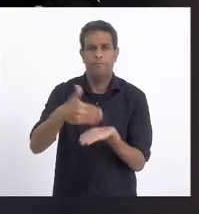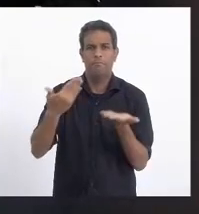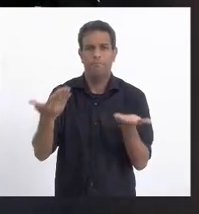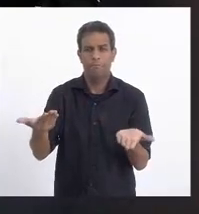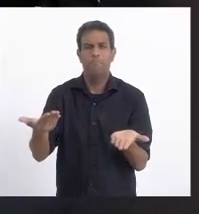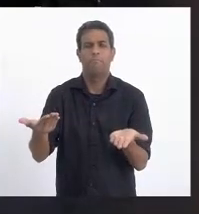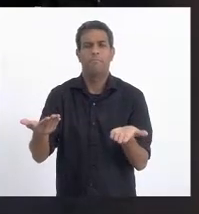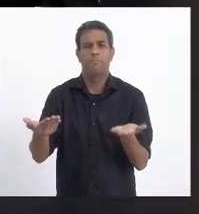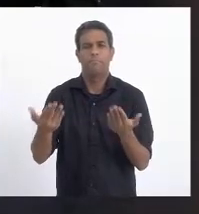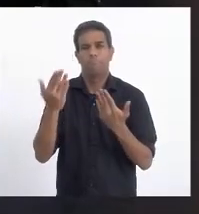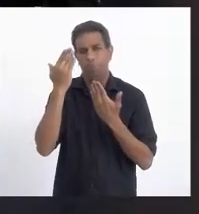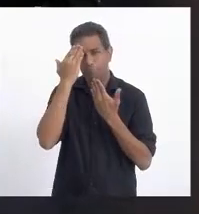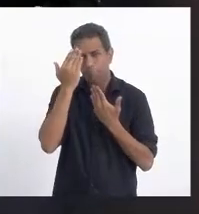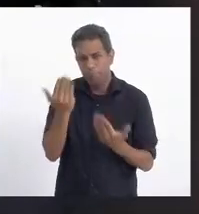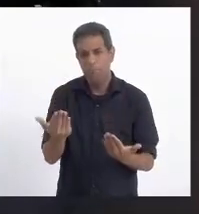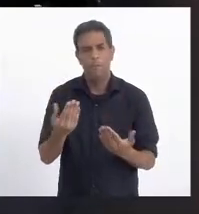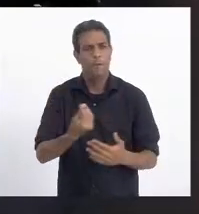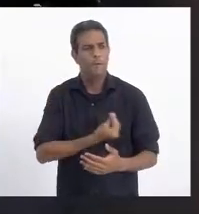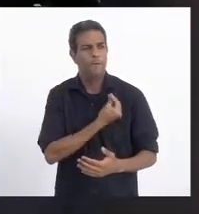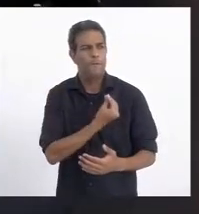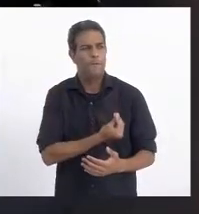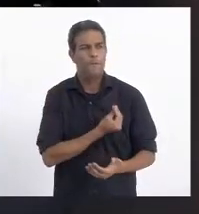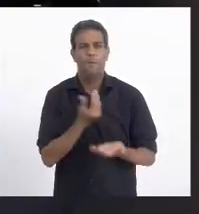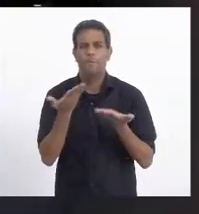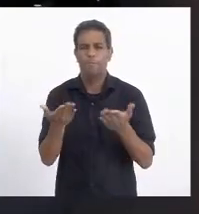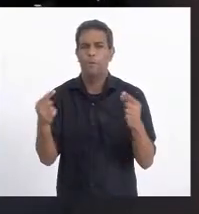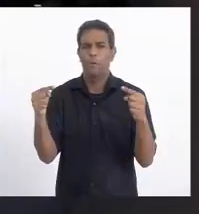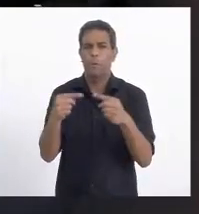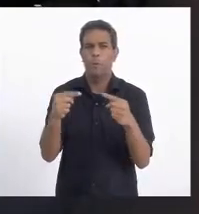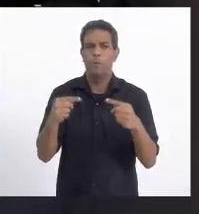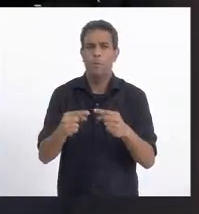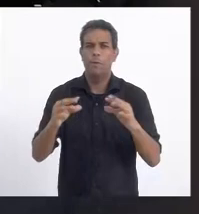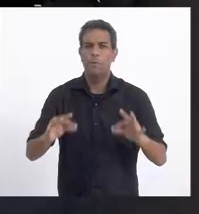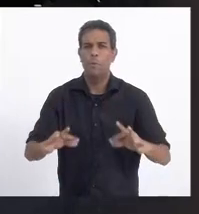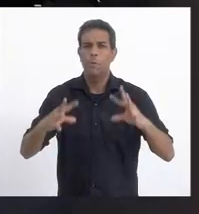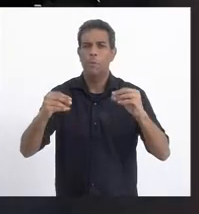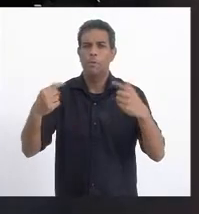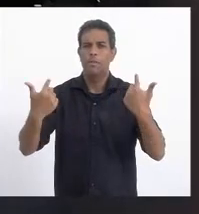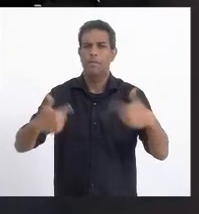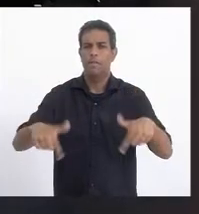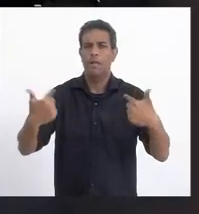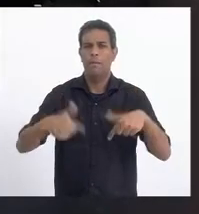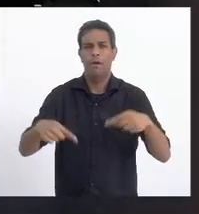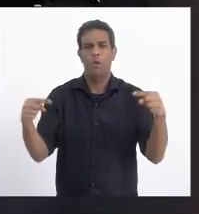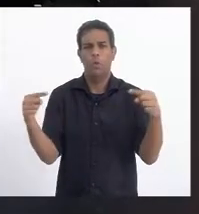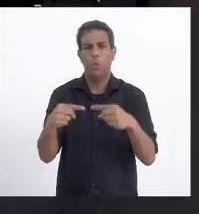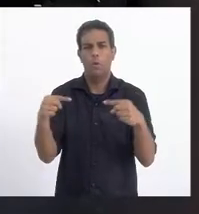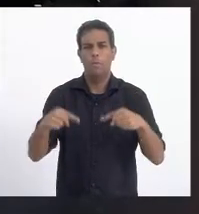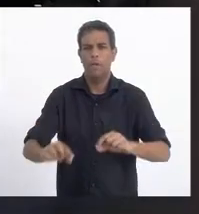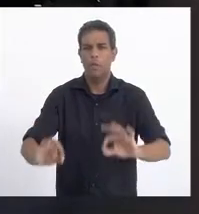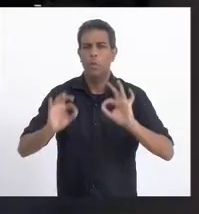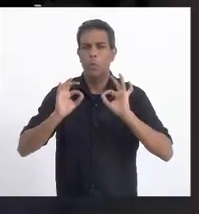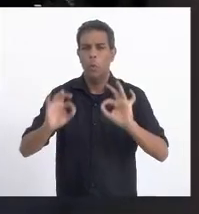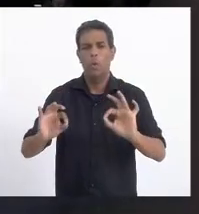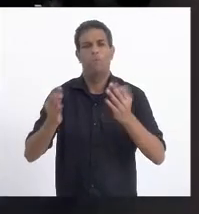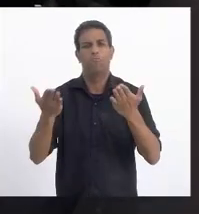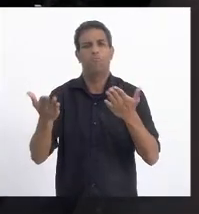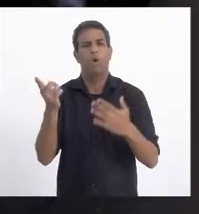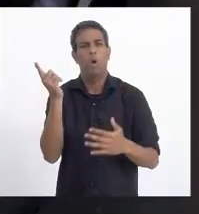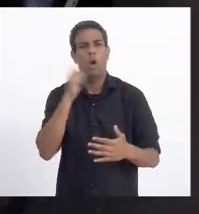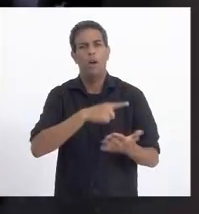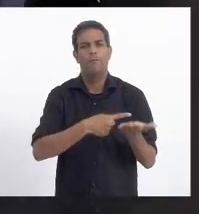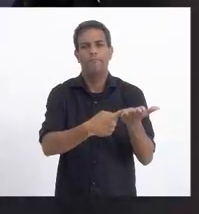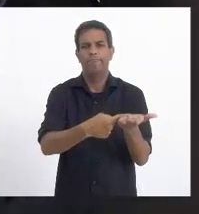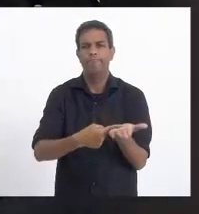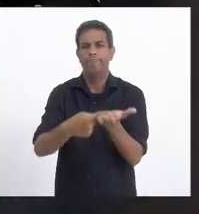é sempre uma honra tê-lo conosco Senhor tem feito um trabalho Impecável mas sobretudo é de uma uma